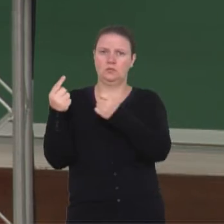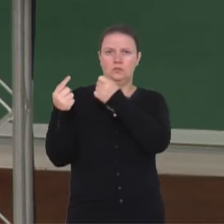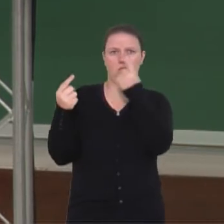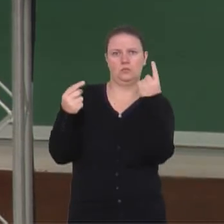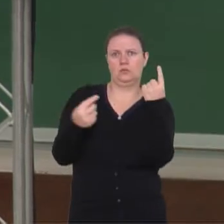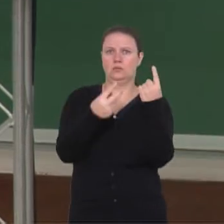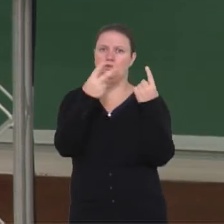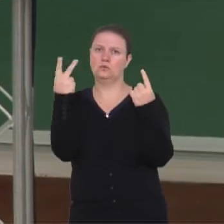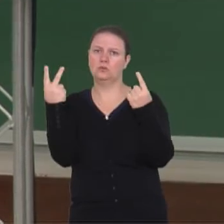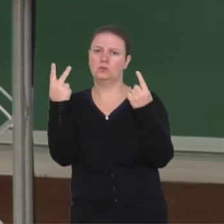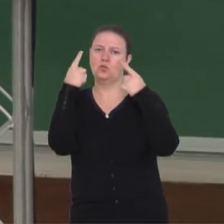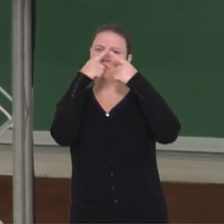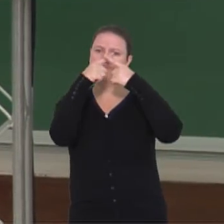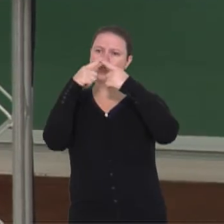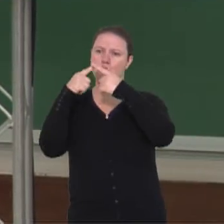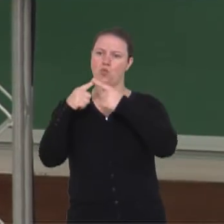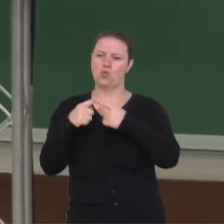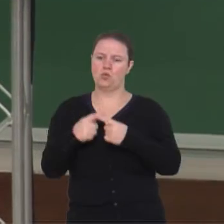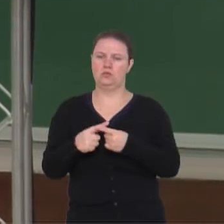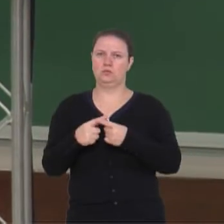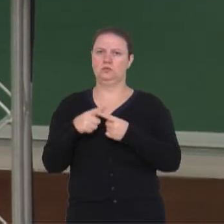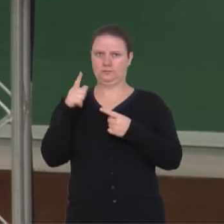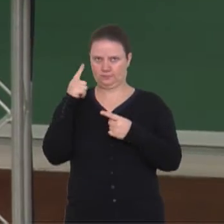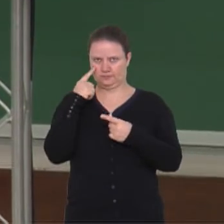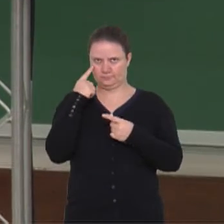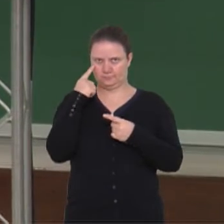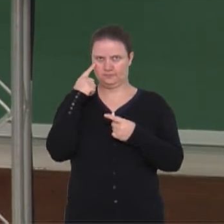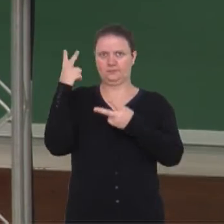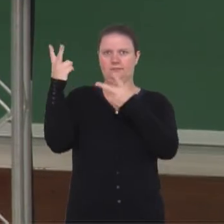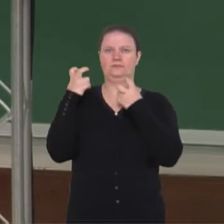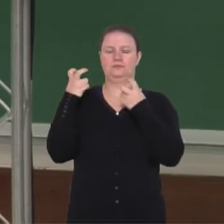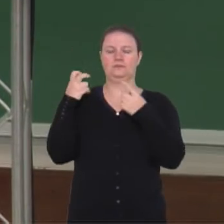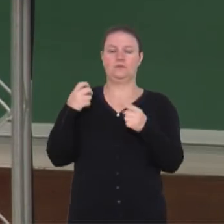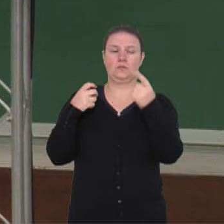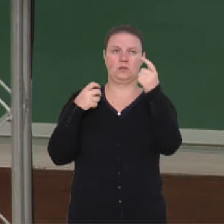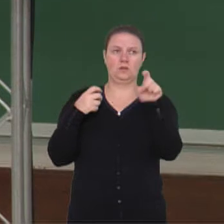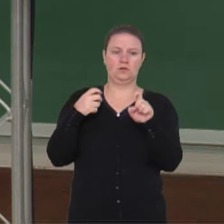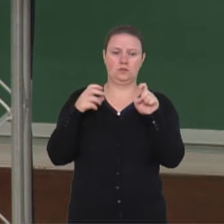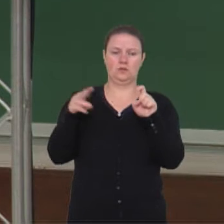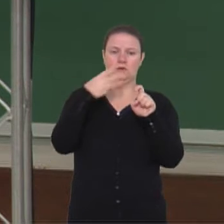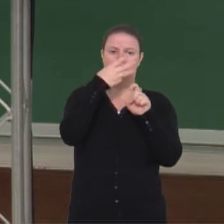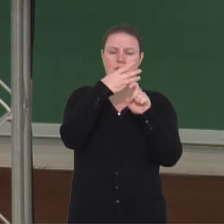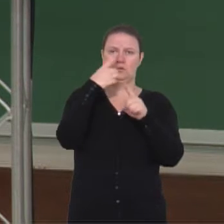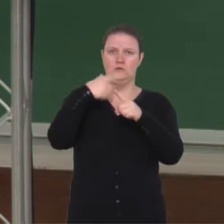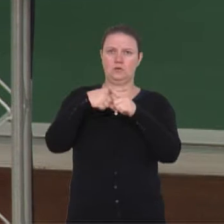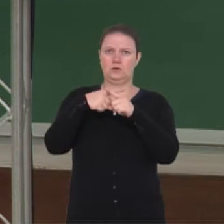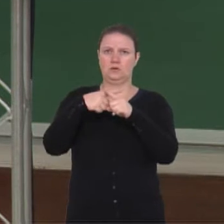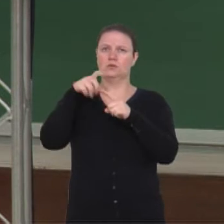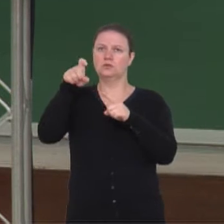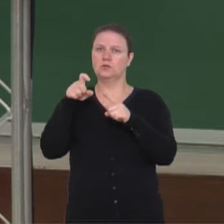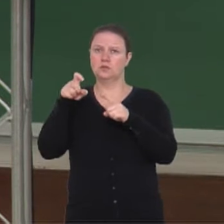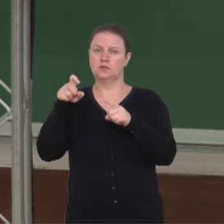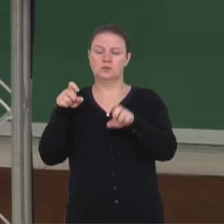pelo segundo. Então lá, primeiro pelo primeiro, x ao cubo vezes x, xa, quarta. Primeiro